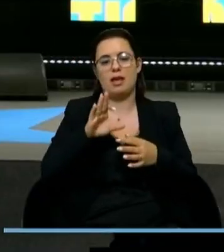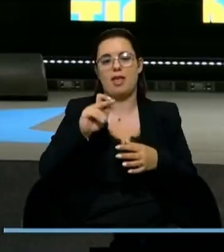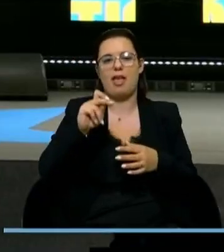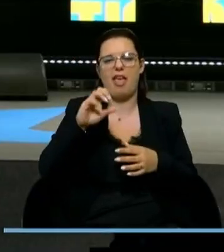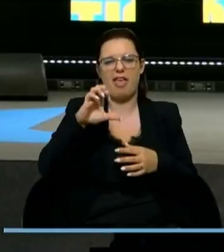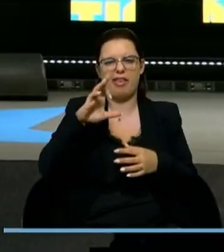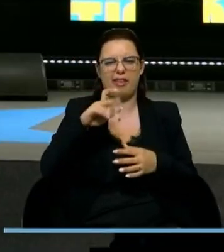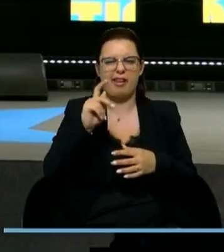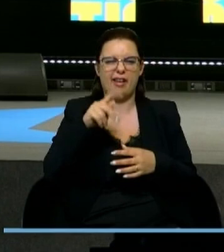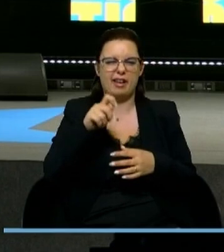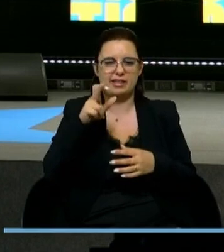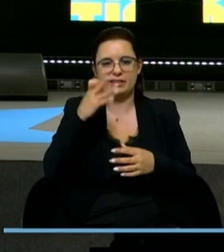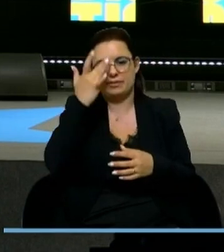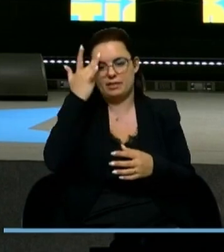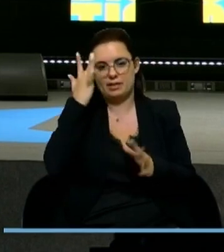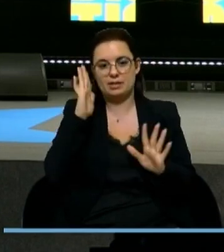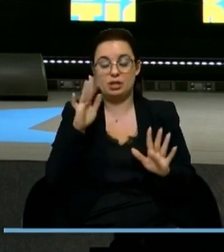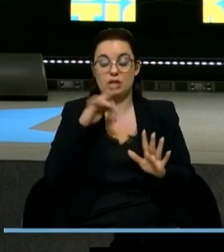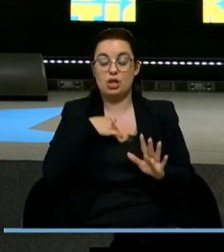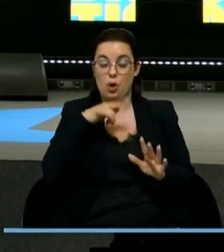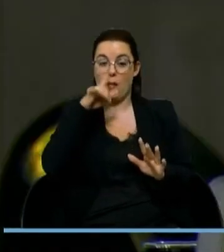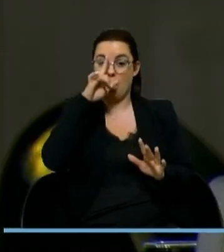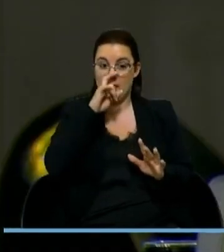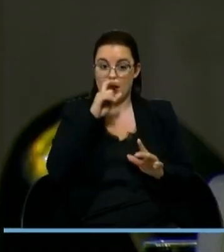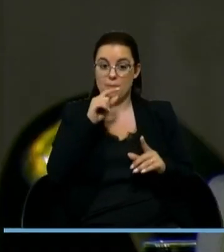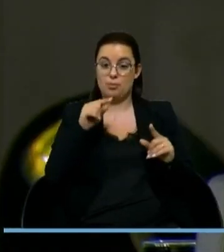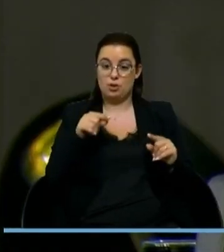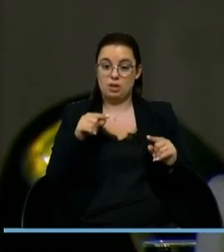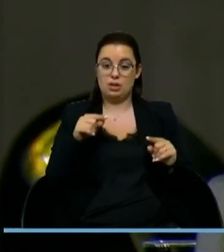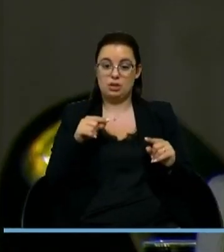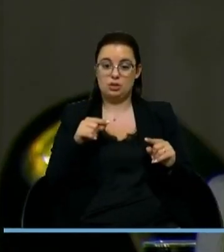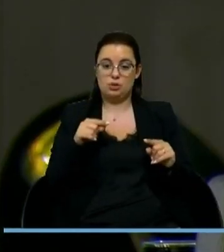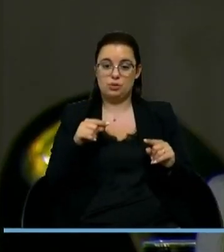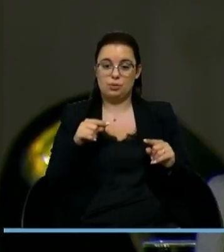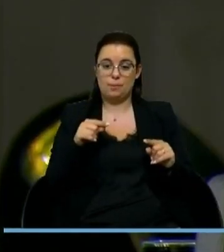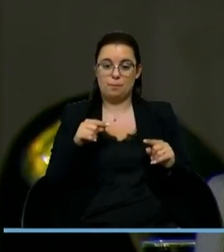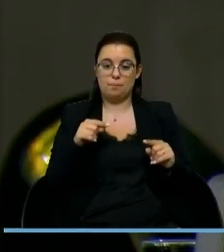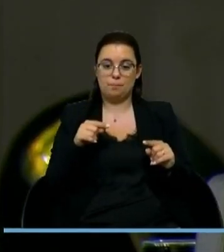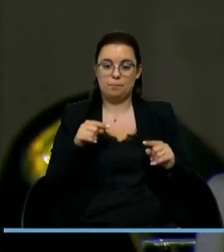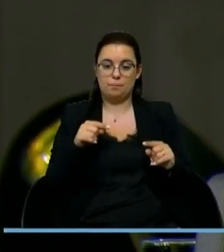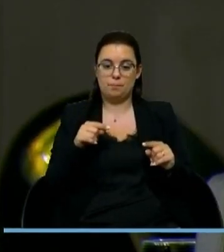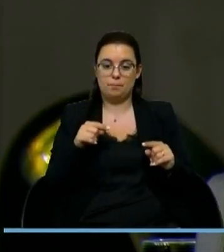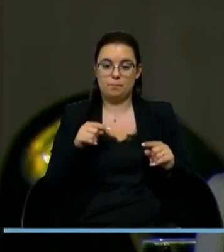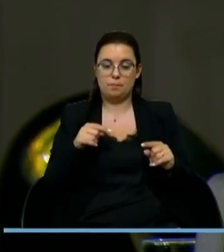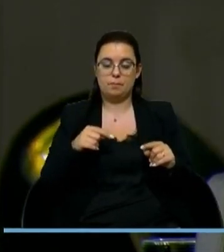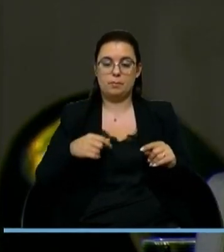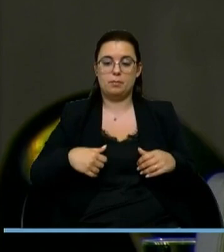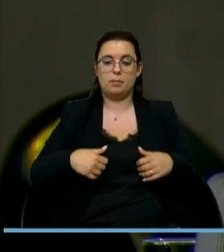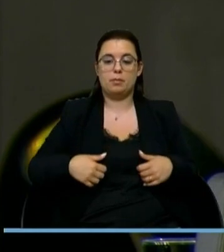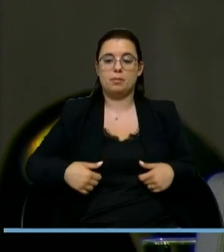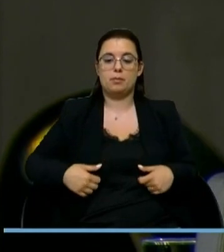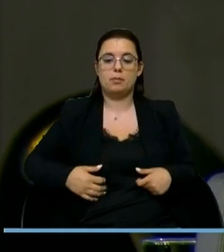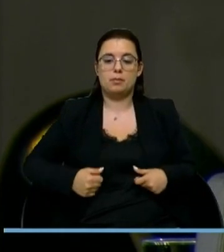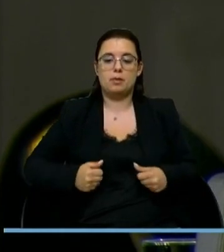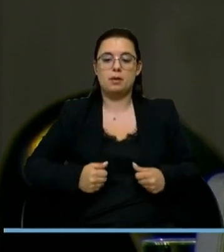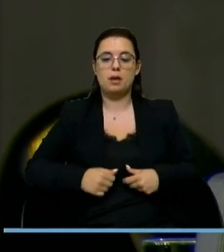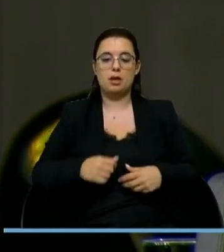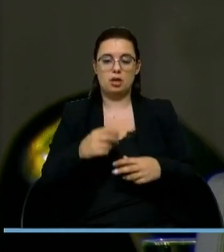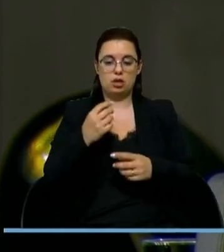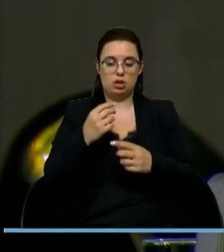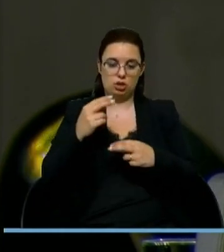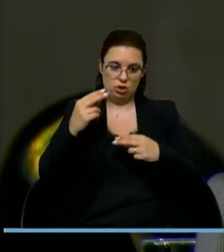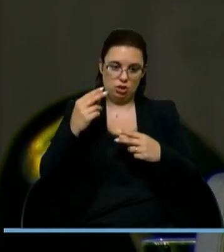há de facilitar? Eu recordo que esta iniciativa se prende com a tokenização de instrumentos